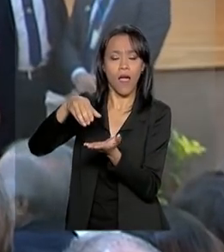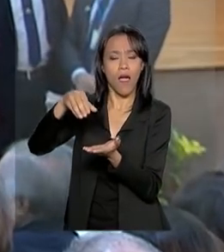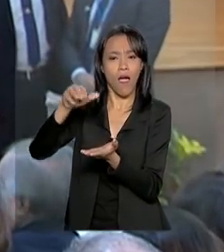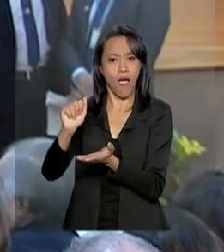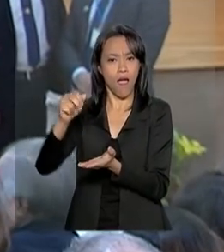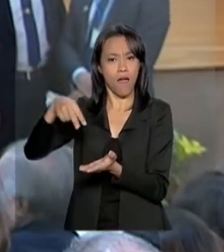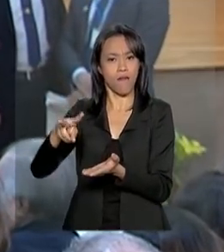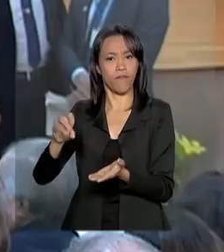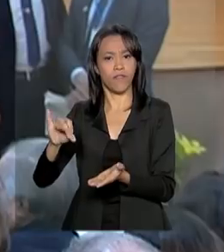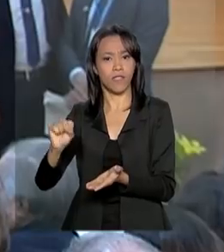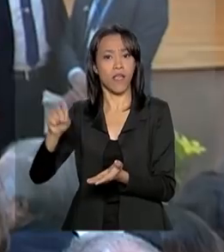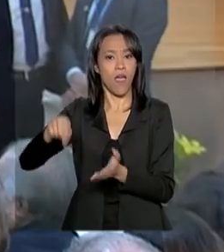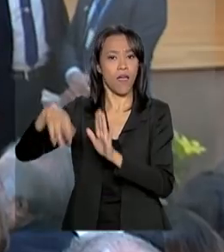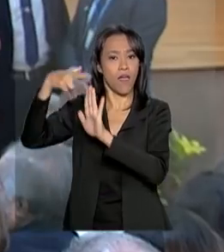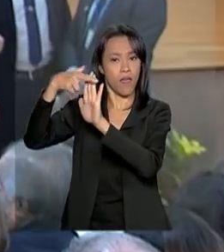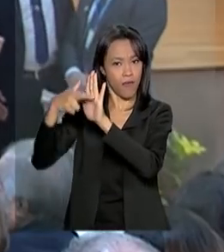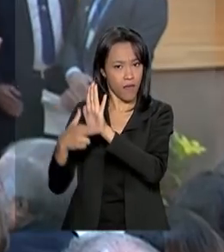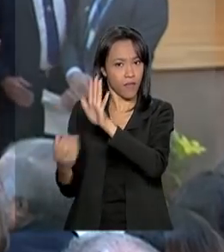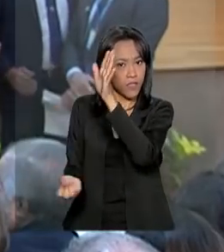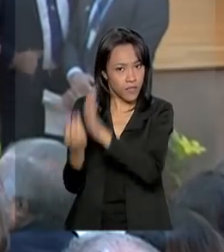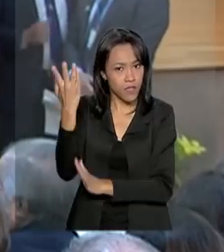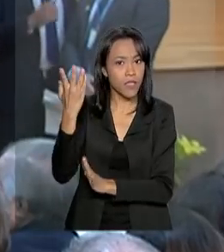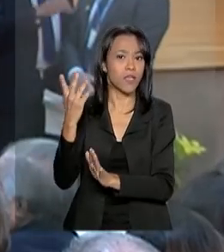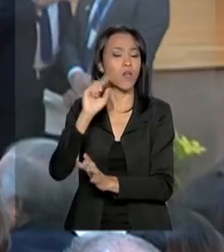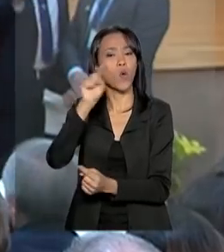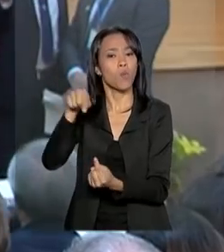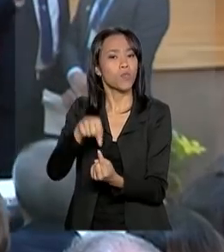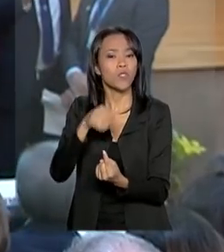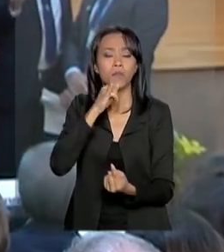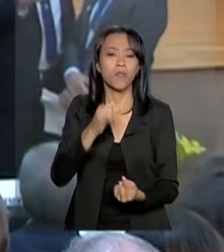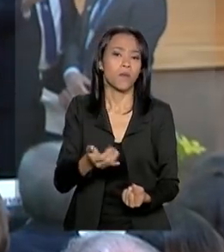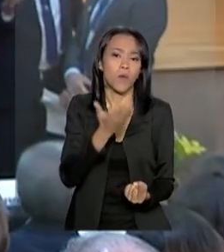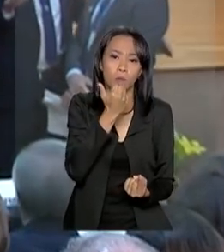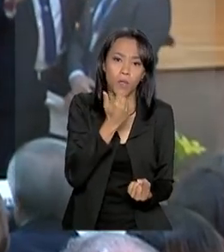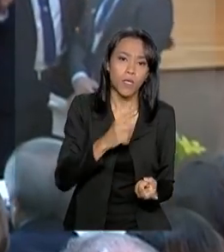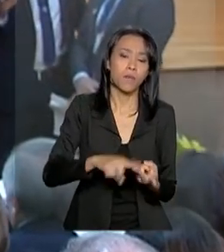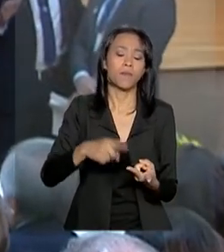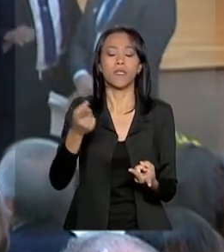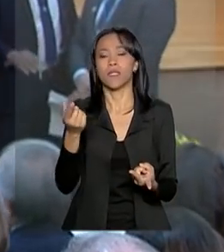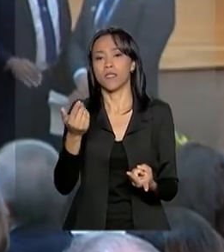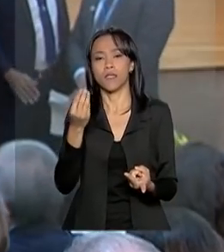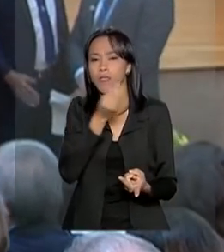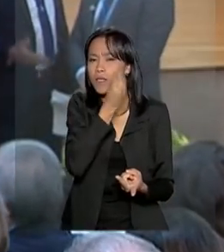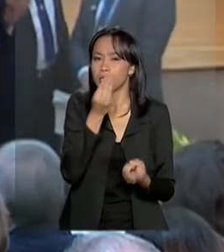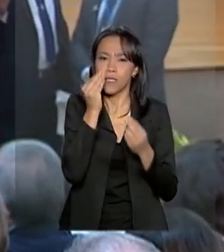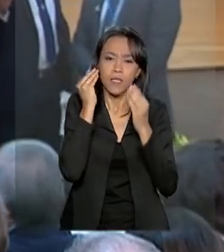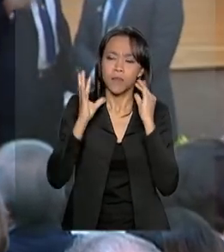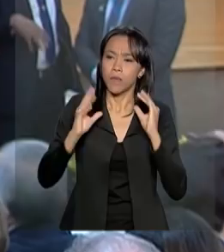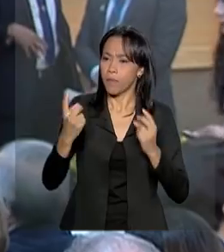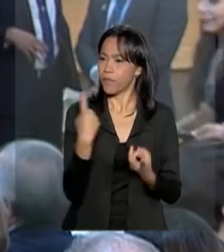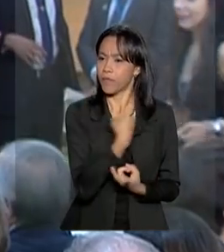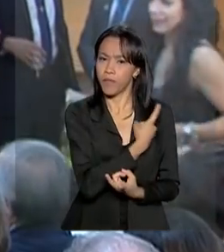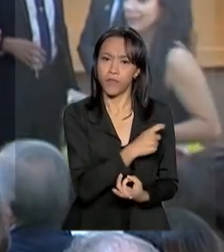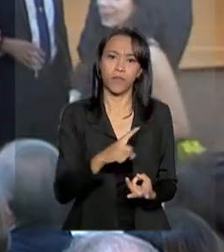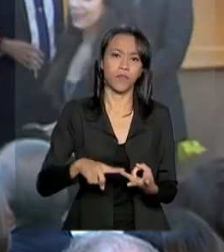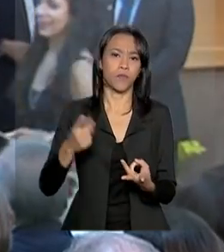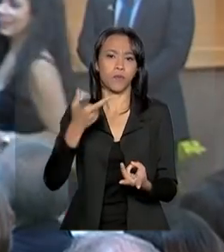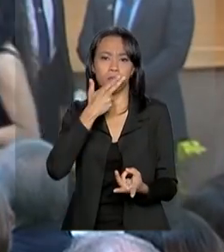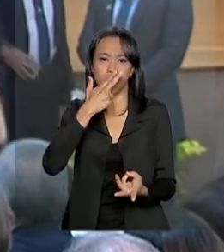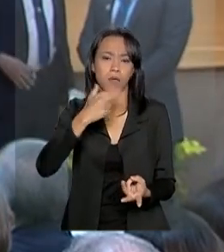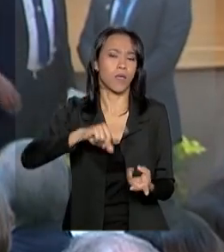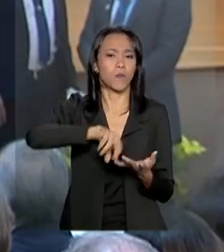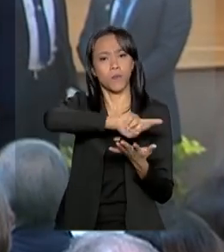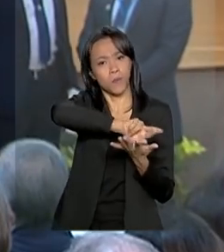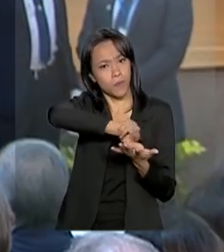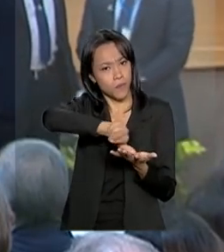ligados diretamente à saúde das pessoas. Alimentos, medicamentos, cosméticos, tabaco, agrotóxicos são